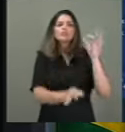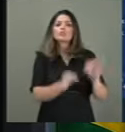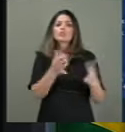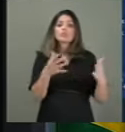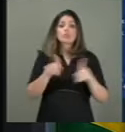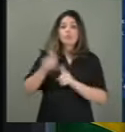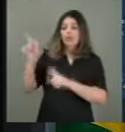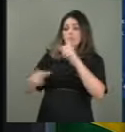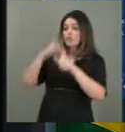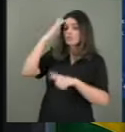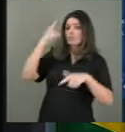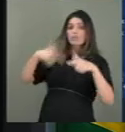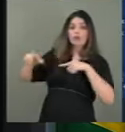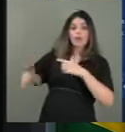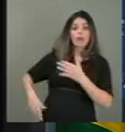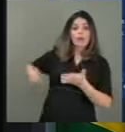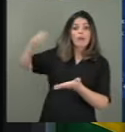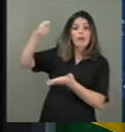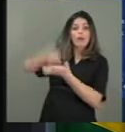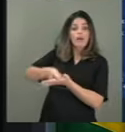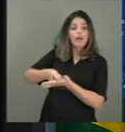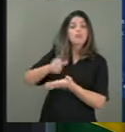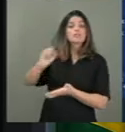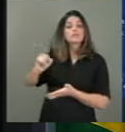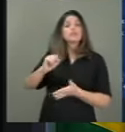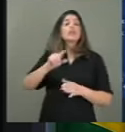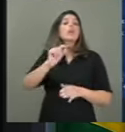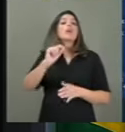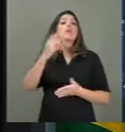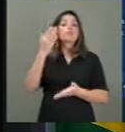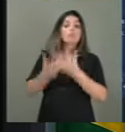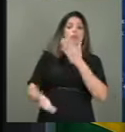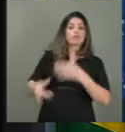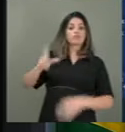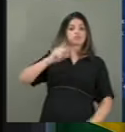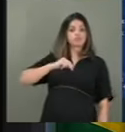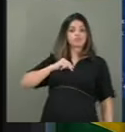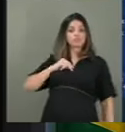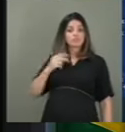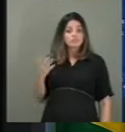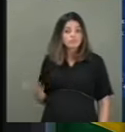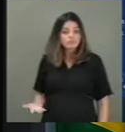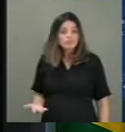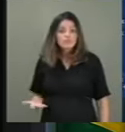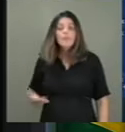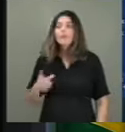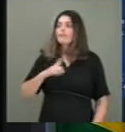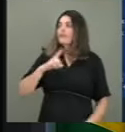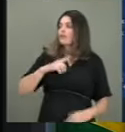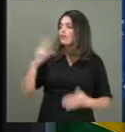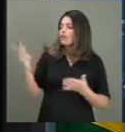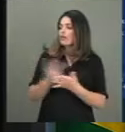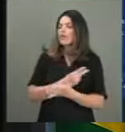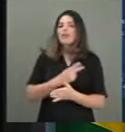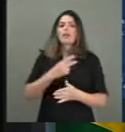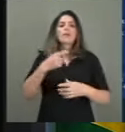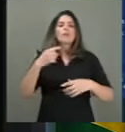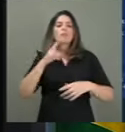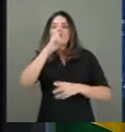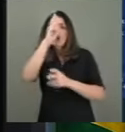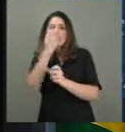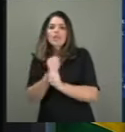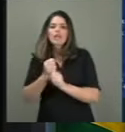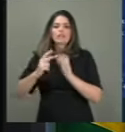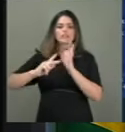que trabalhadores tem que ressarcir empregadores caso percam processos ela reduziu o poder do sindicatos